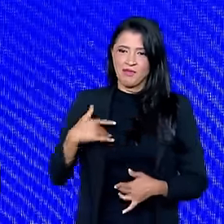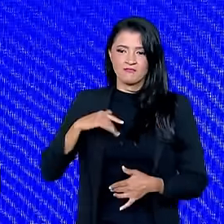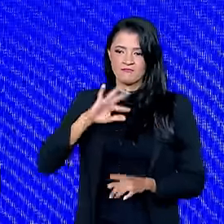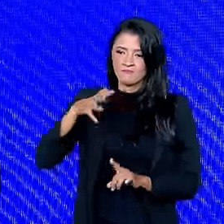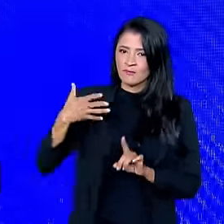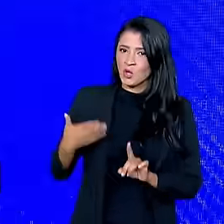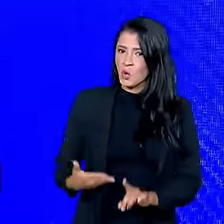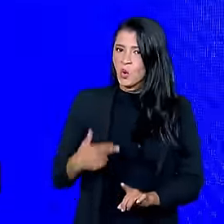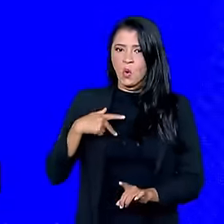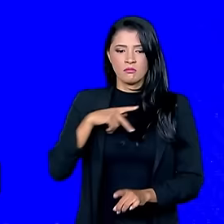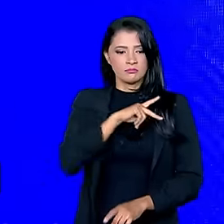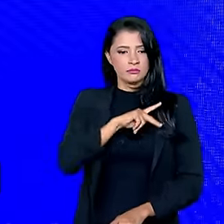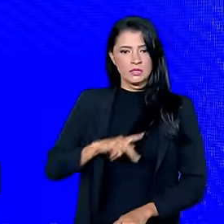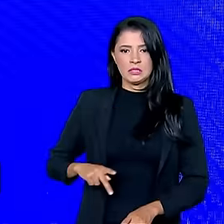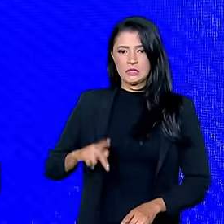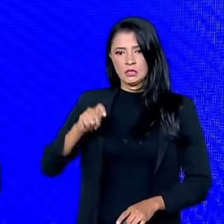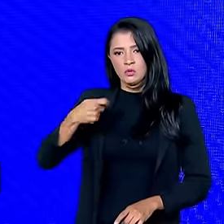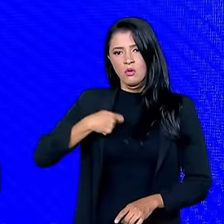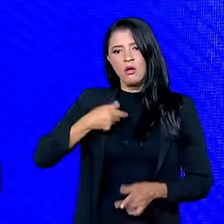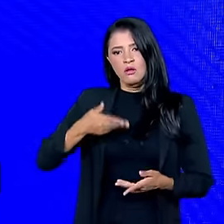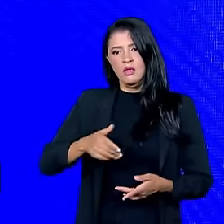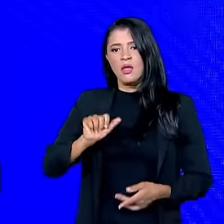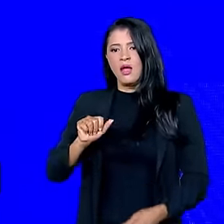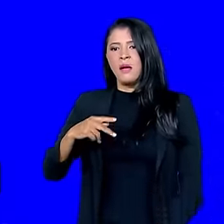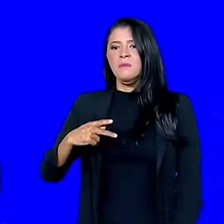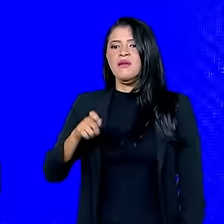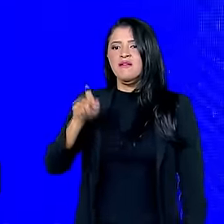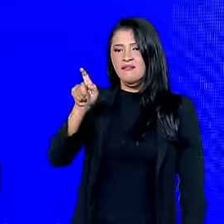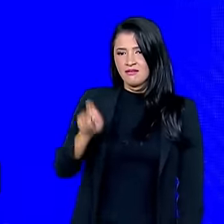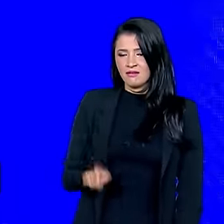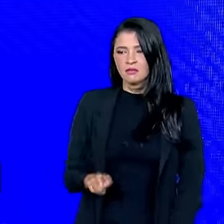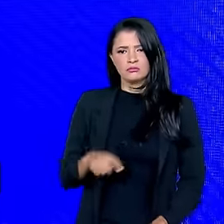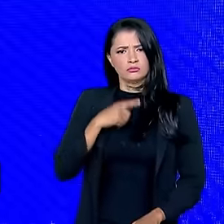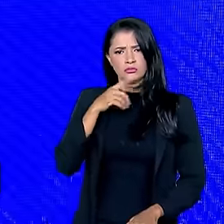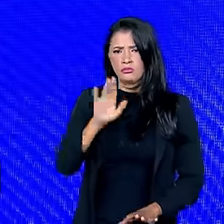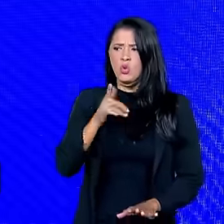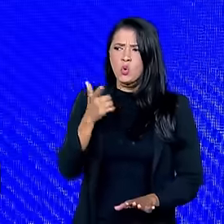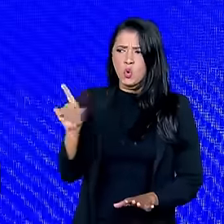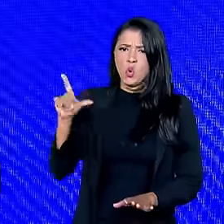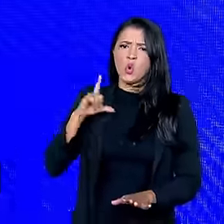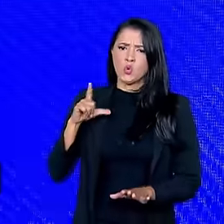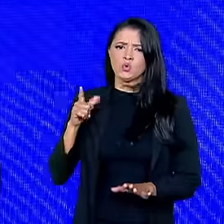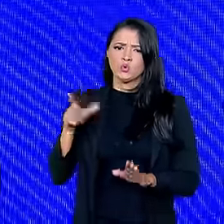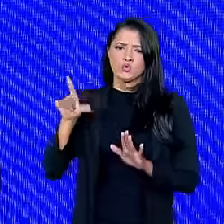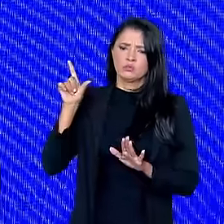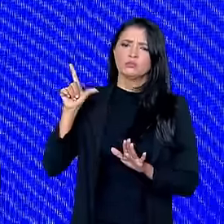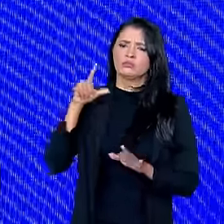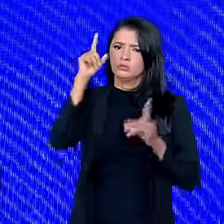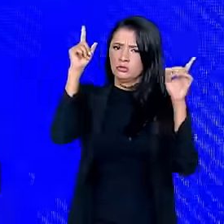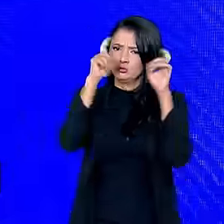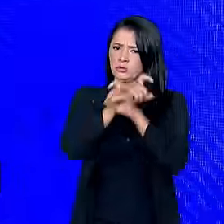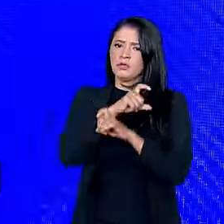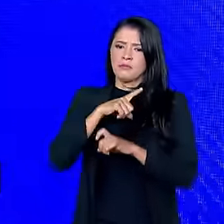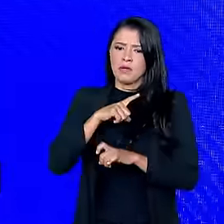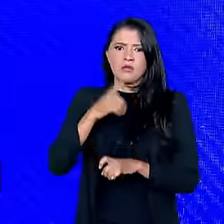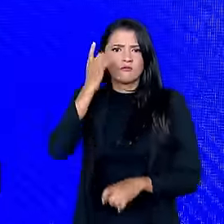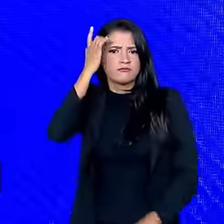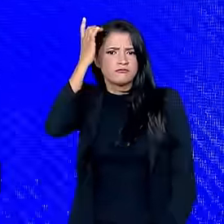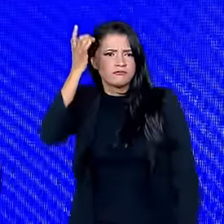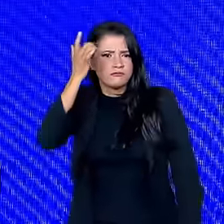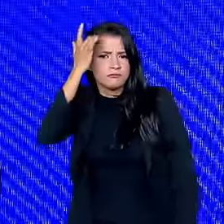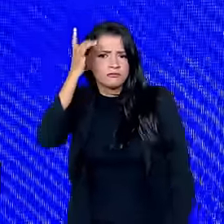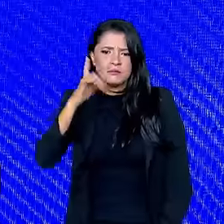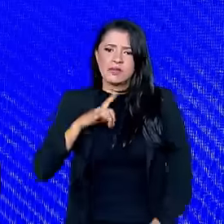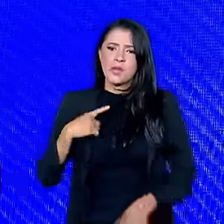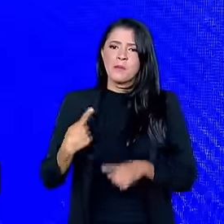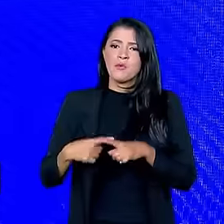Apex e que eu não tenho dúvida, outros que passaram antes devem ter dificuldades, mas eu tenho toda a facilidade do mundo por